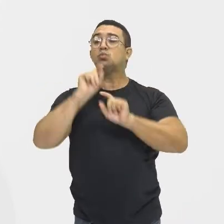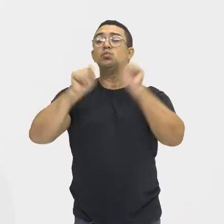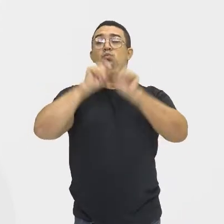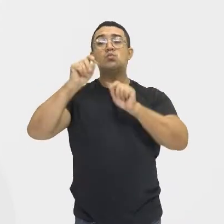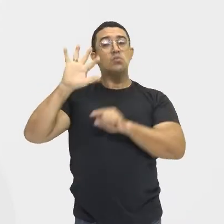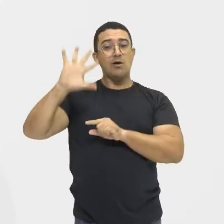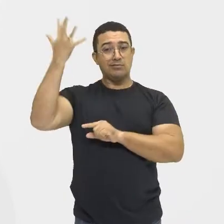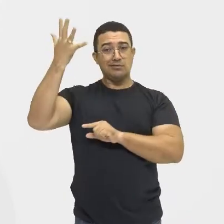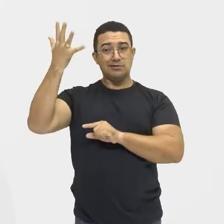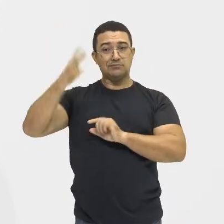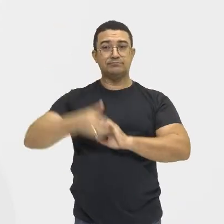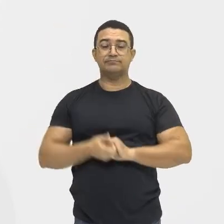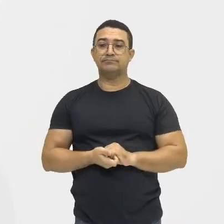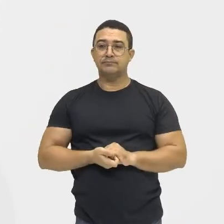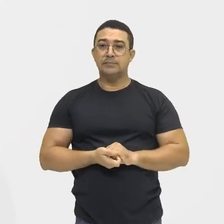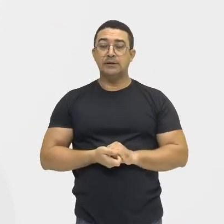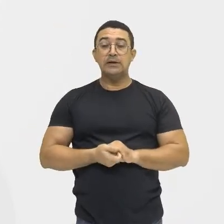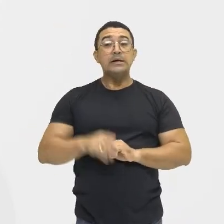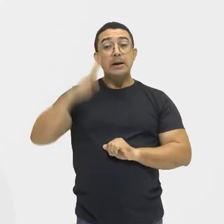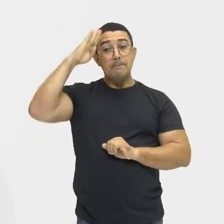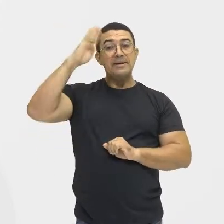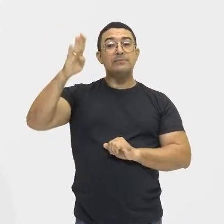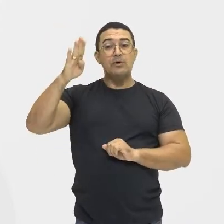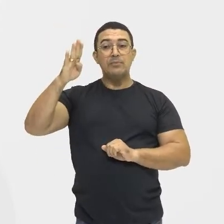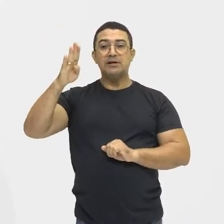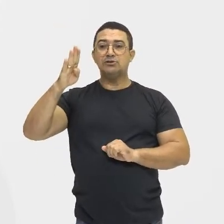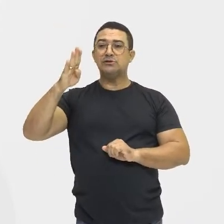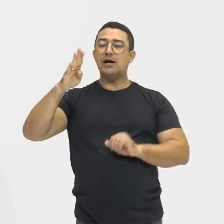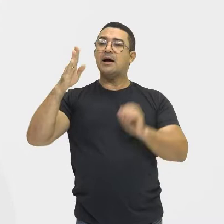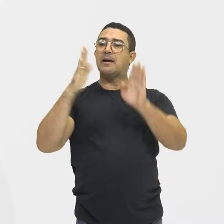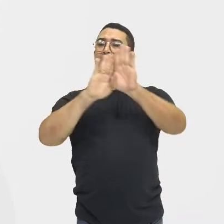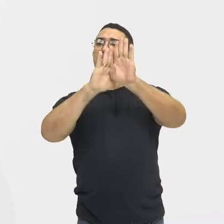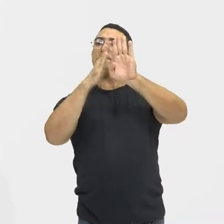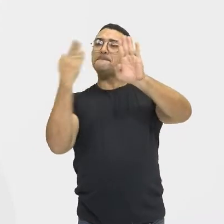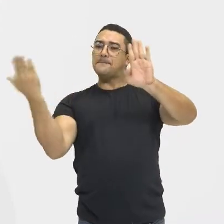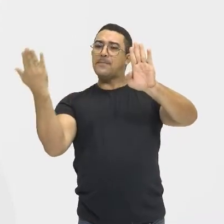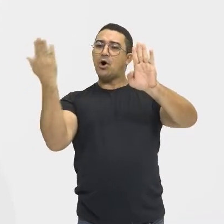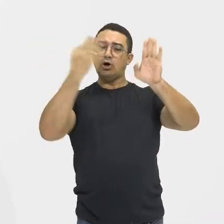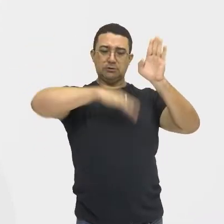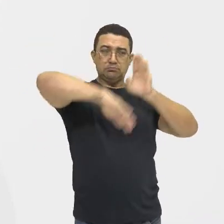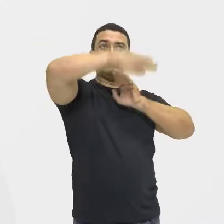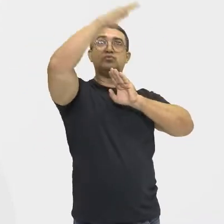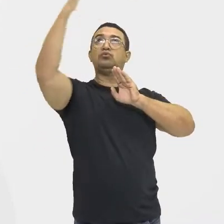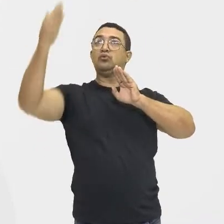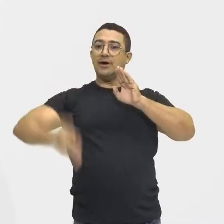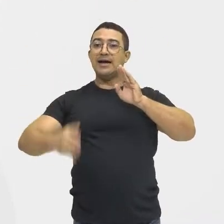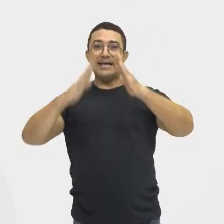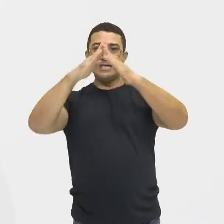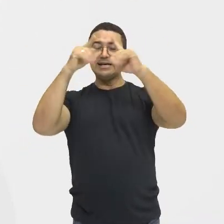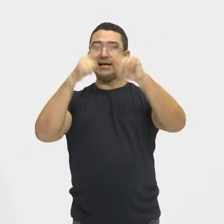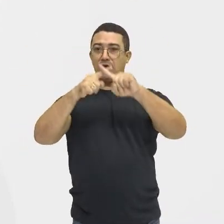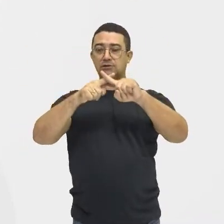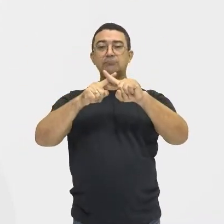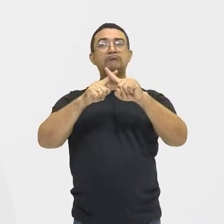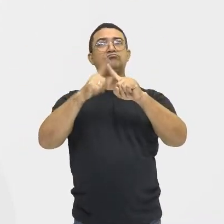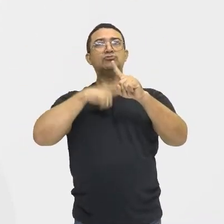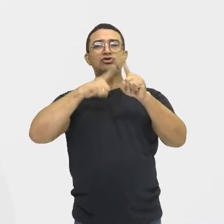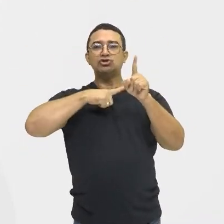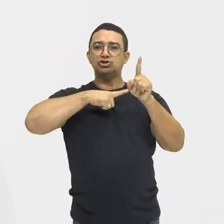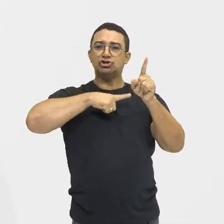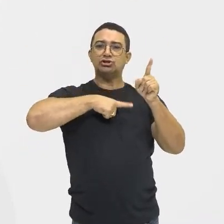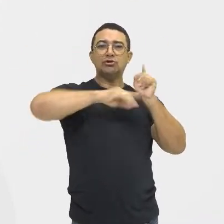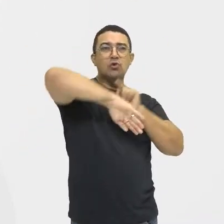acontecia? Principalmente a entrada das igrejas eram carregadas de quê? De informações. As curvas